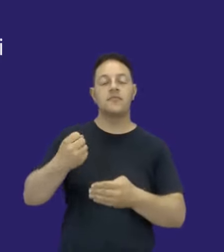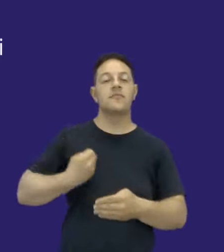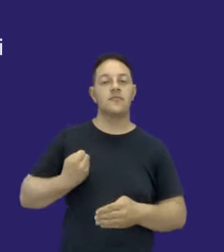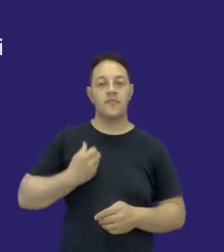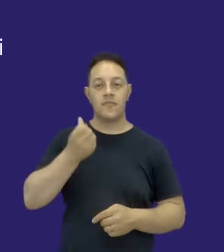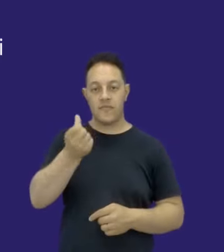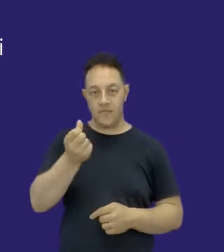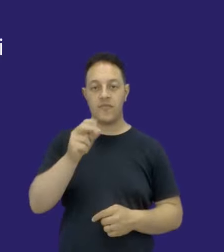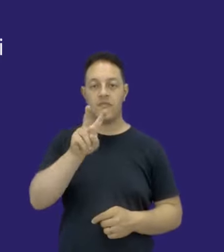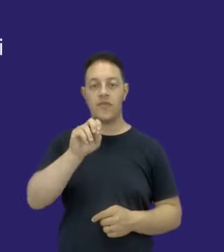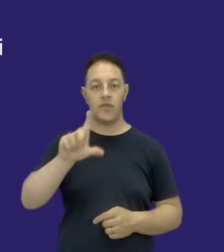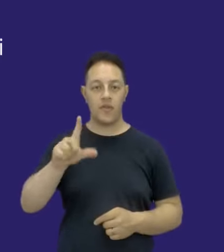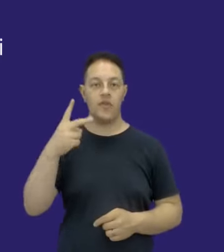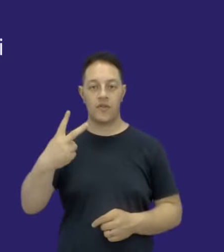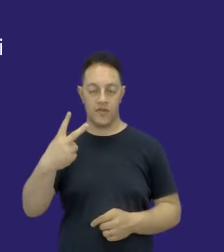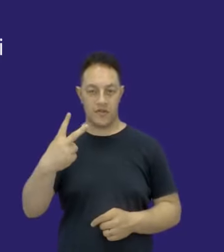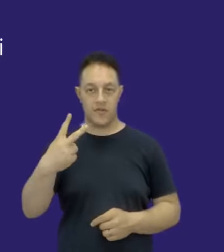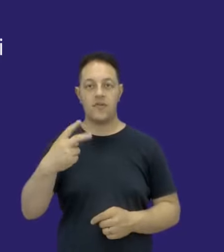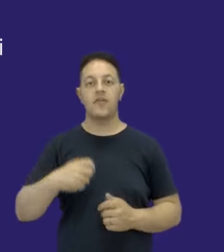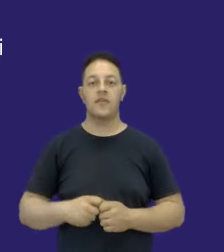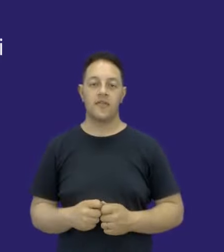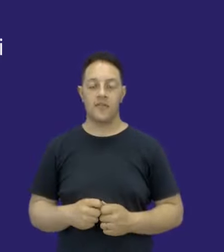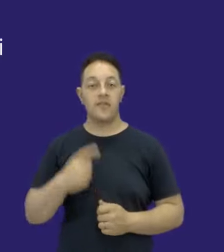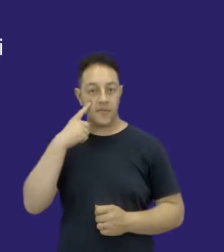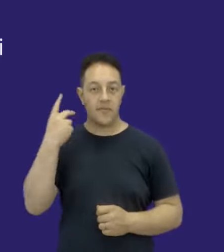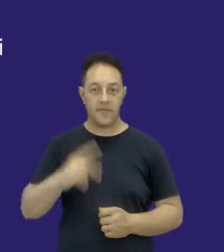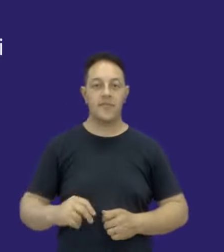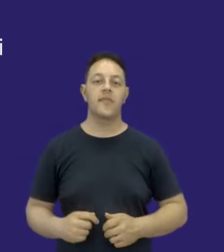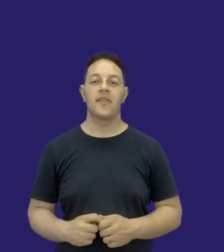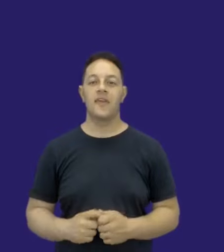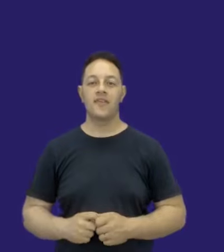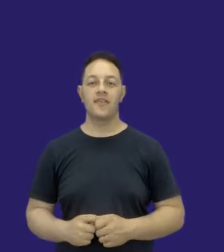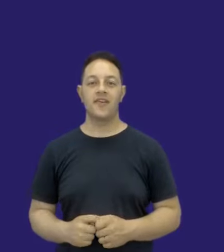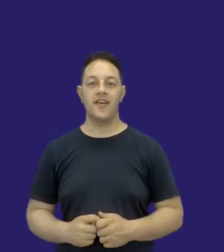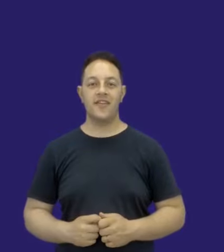do volume 2. Vamos lá.